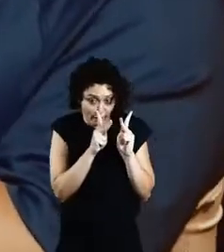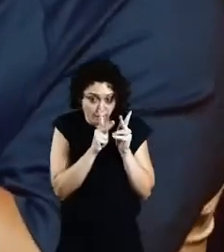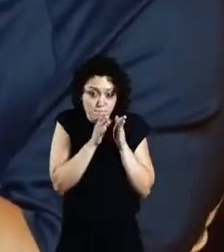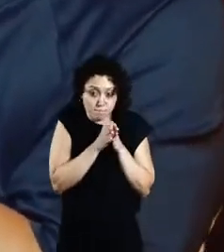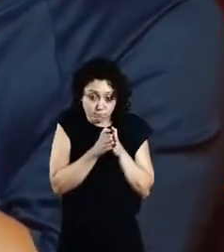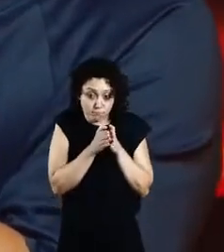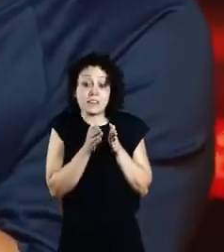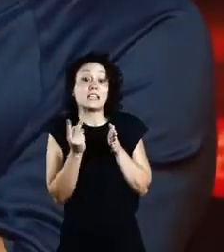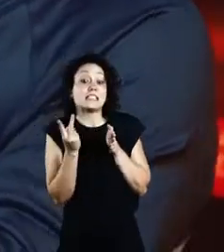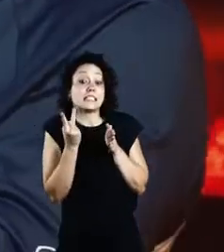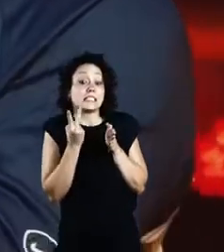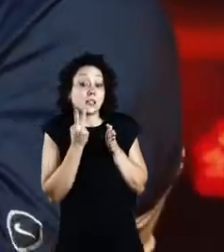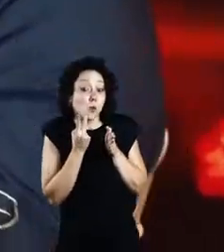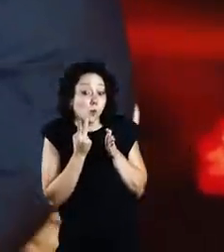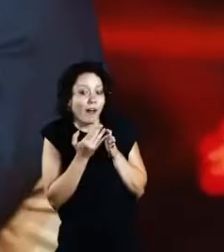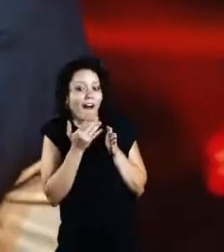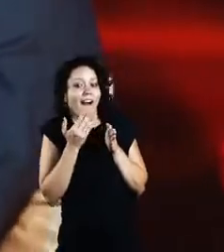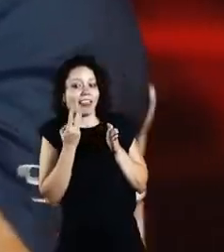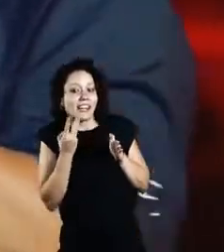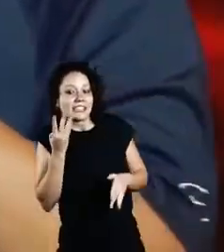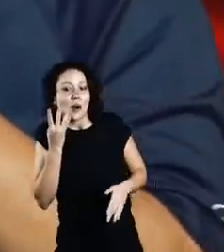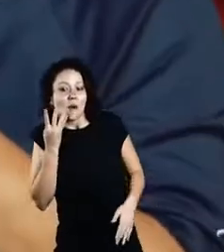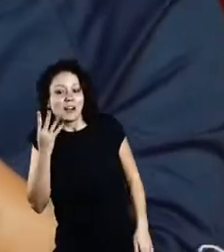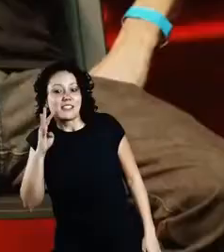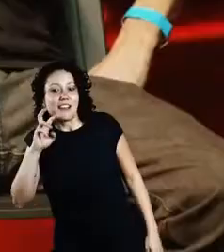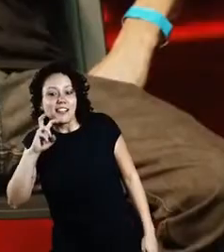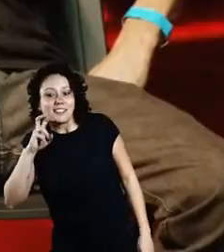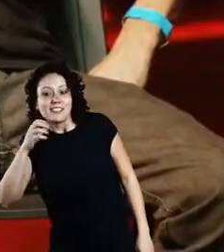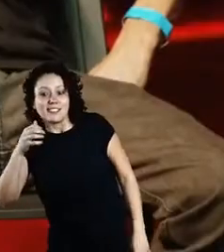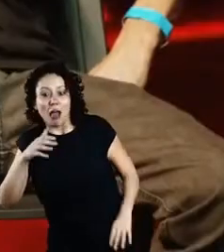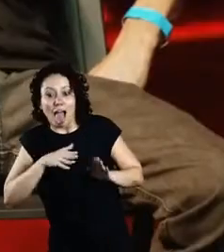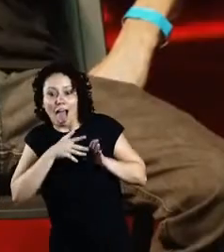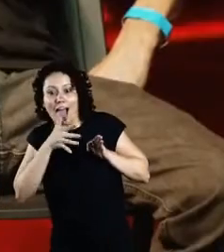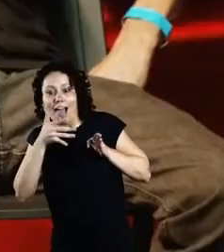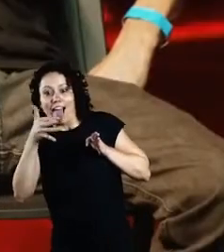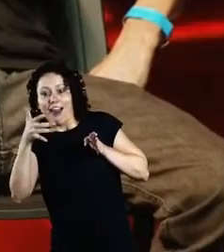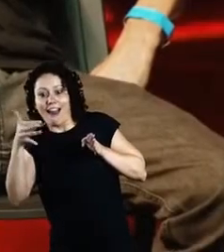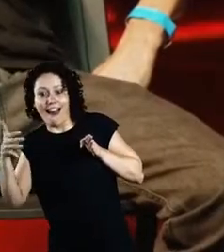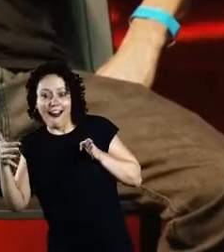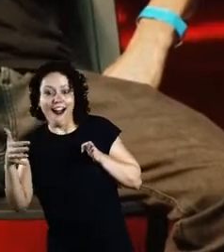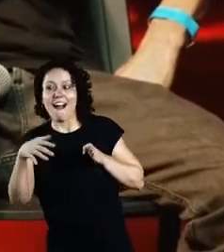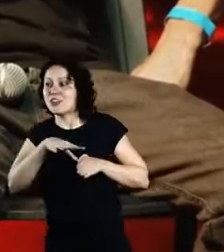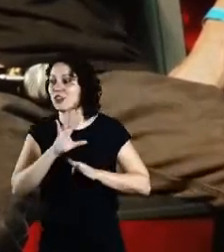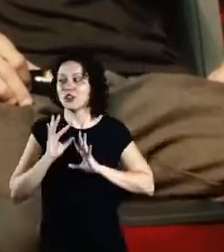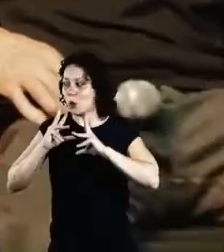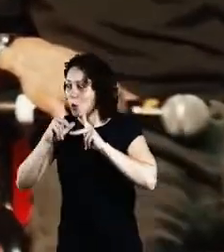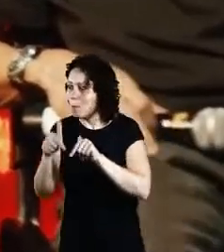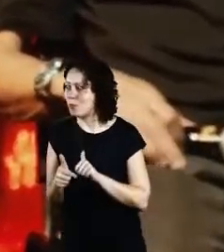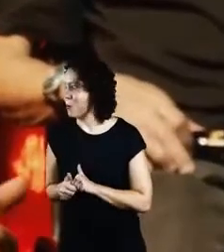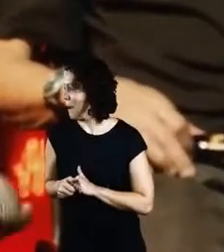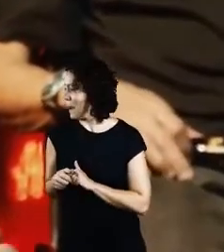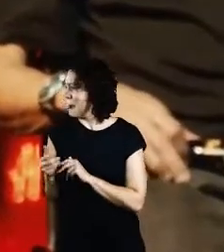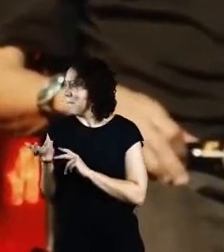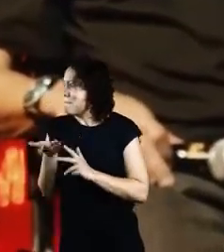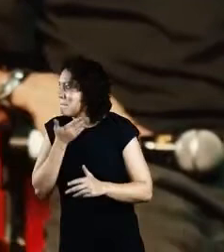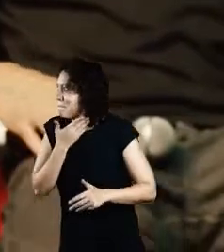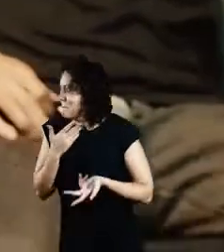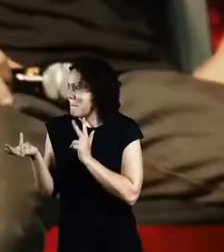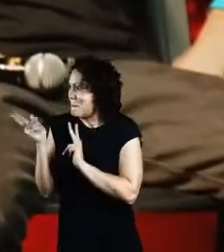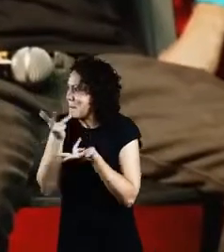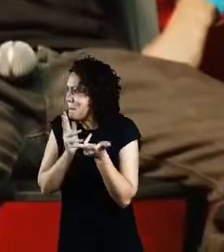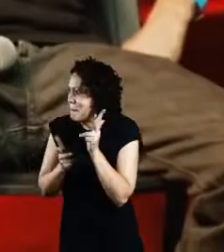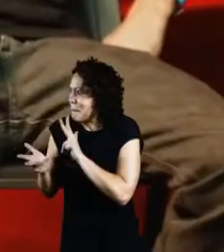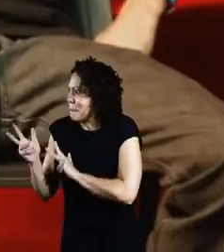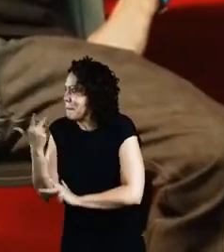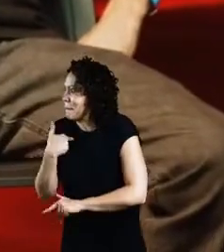o comentário. E a pessoa já estava se preparando, comprando roupa, indo na cabeleireira para... O sábado, para